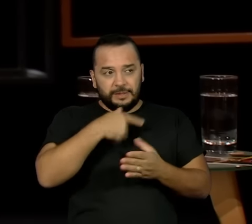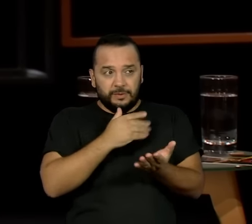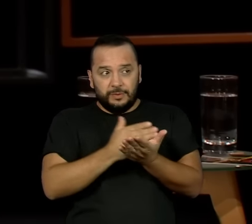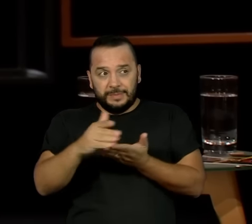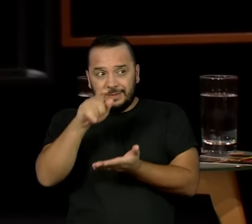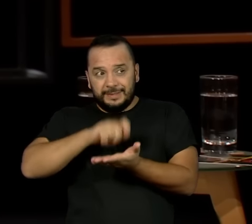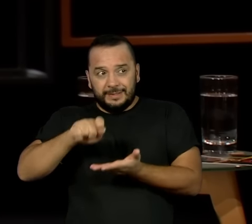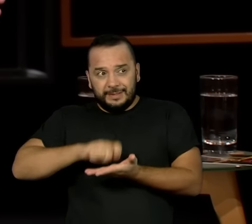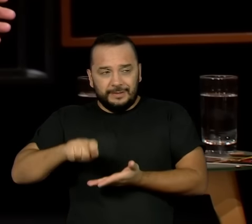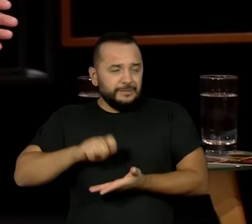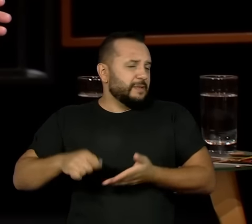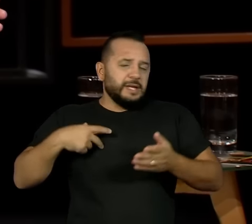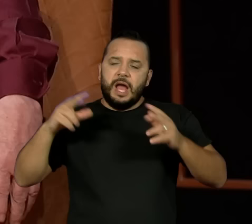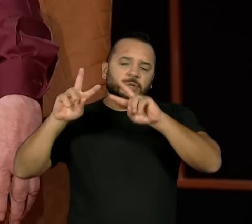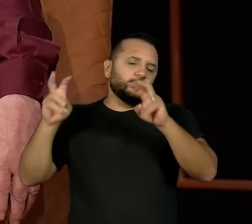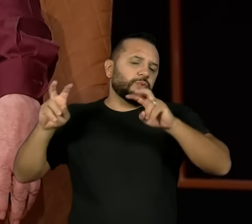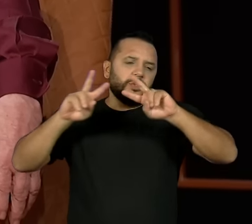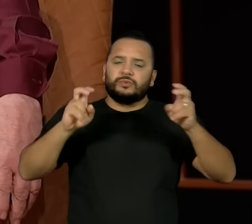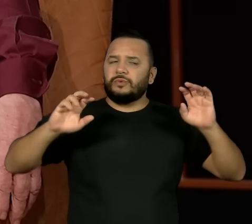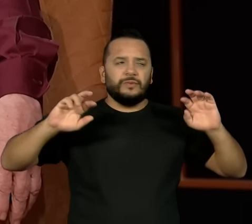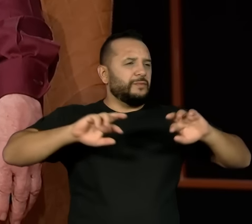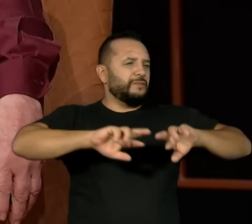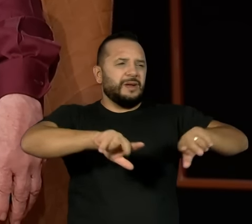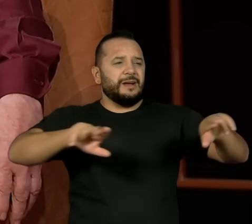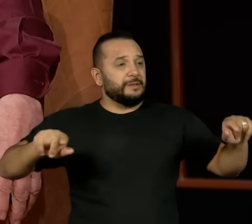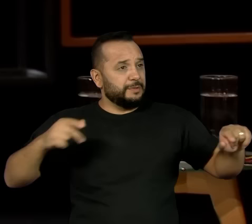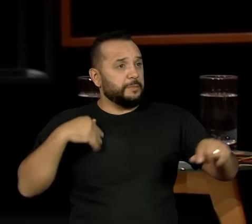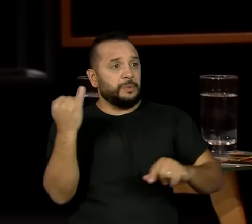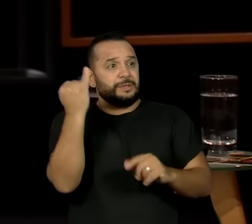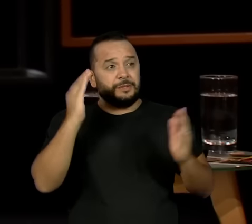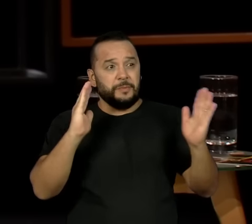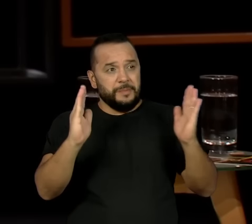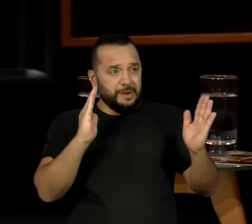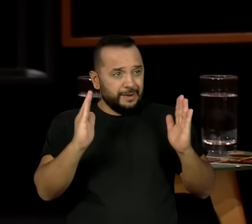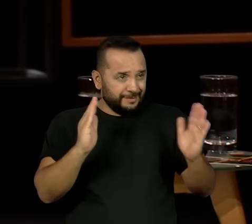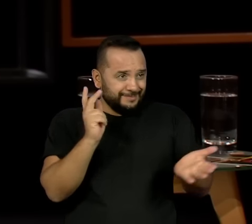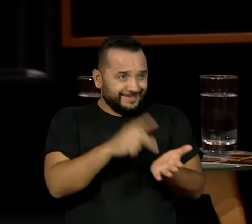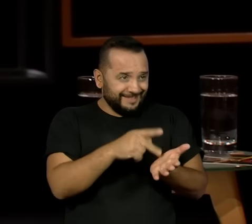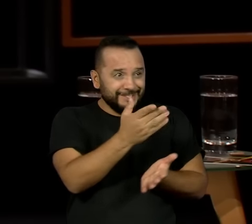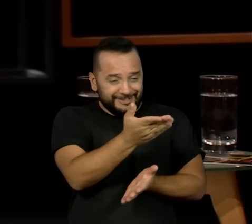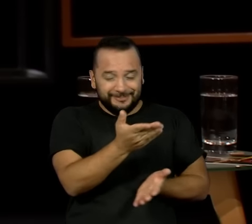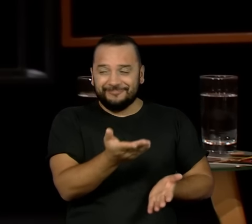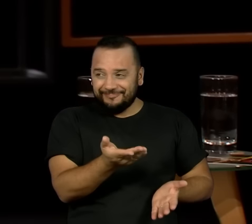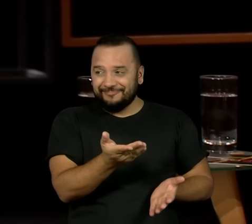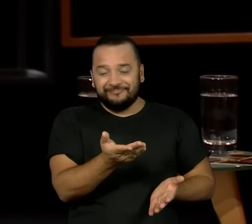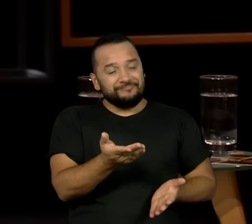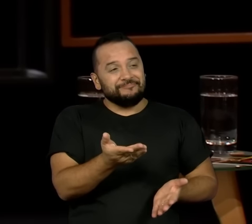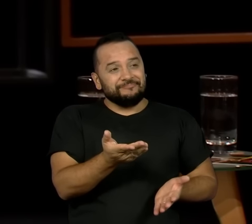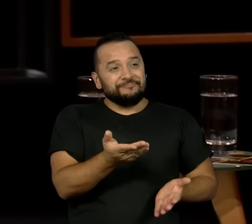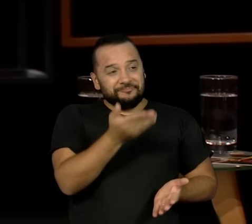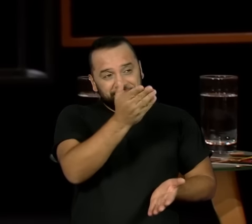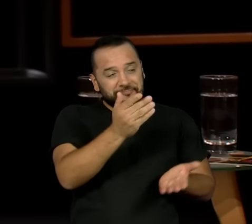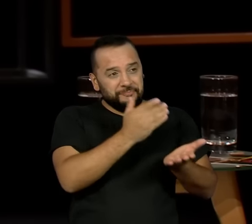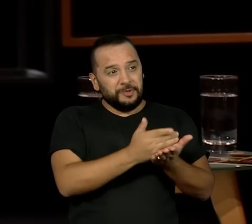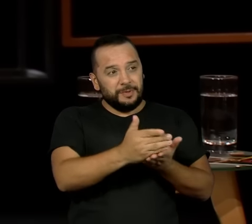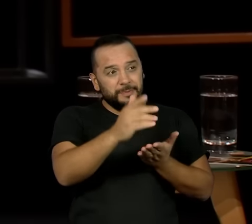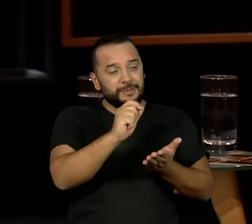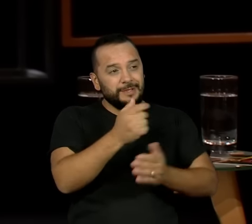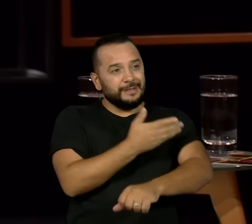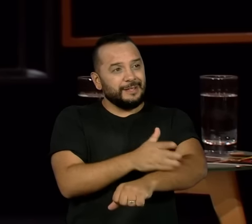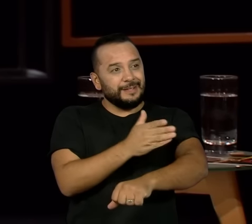sobre tudo quanto é assunto, né? O importante era o prazo, principalmente. Mas foi ali que você começou a se exercitar